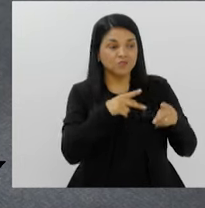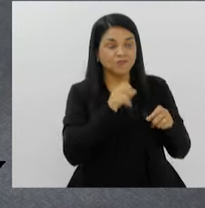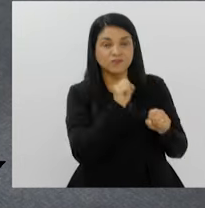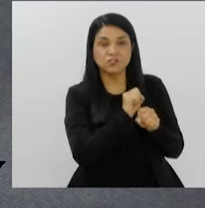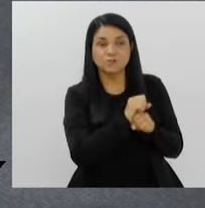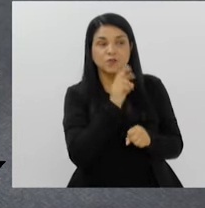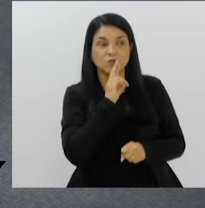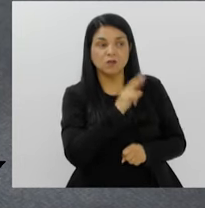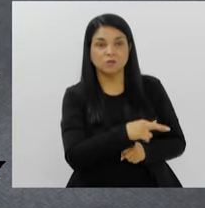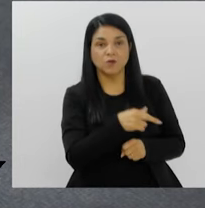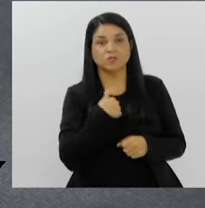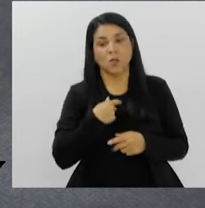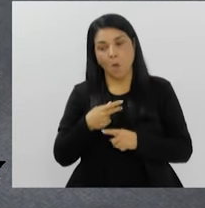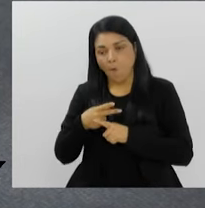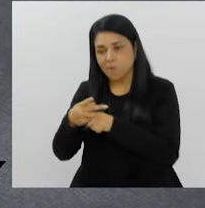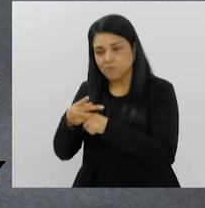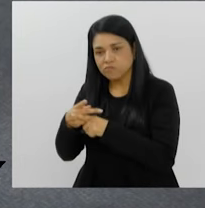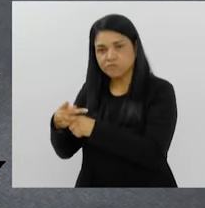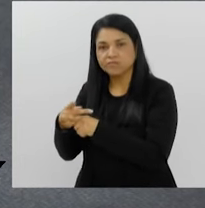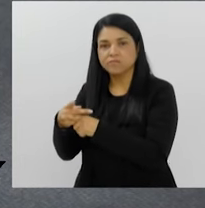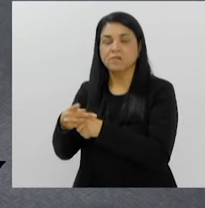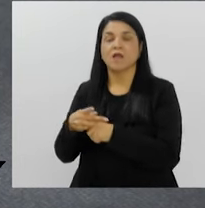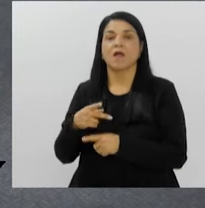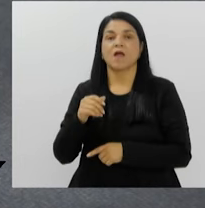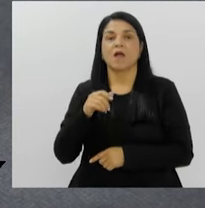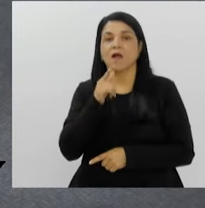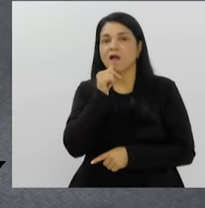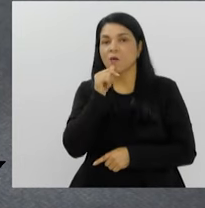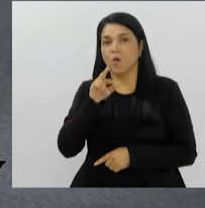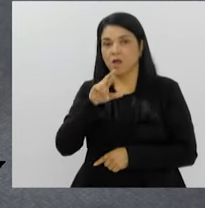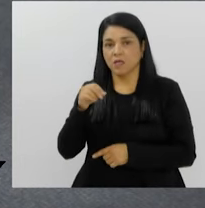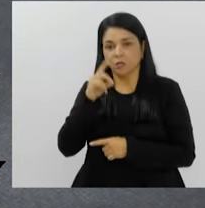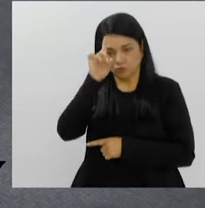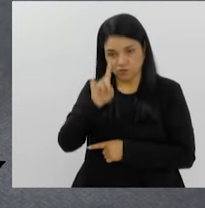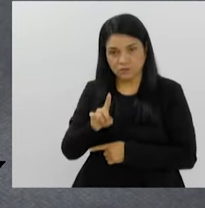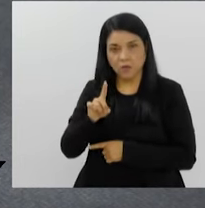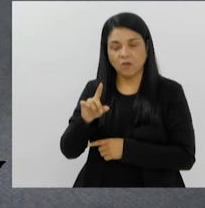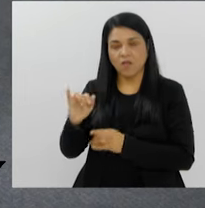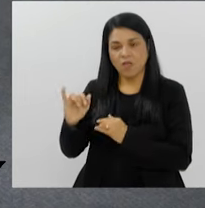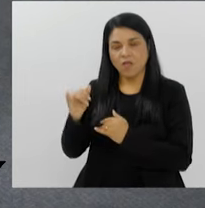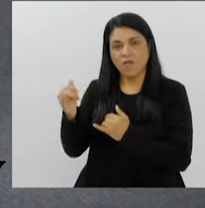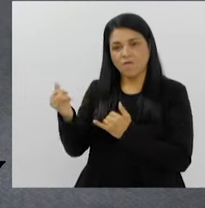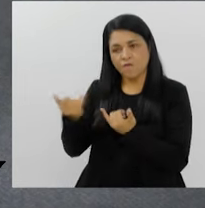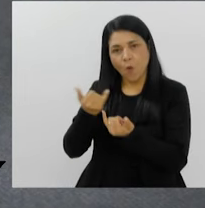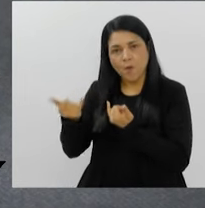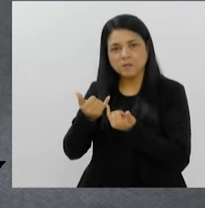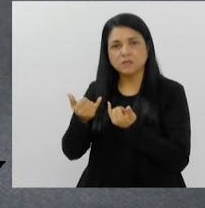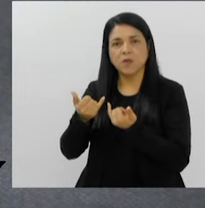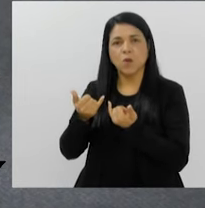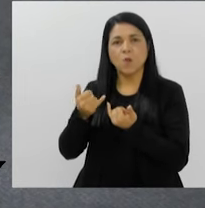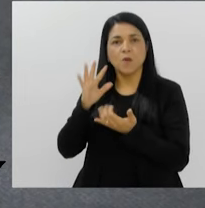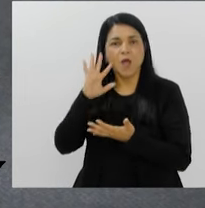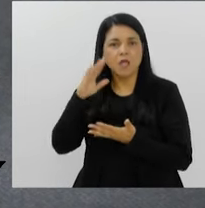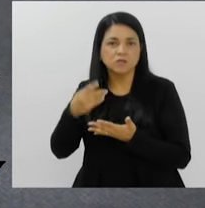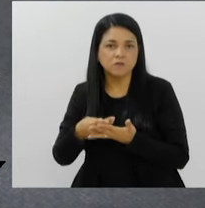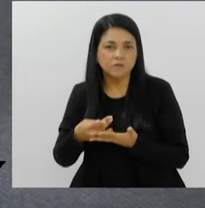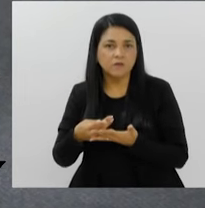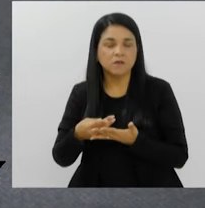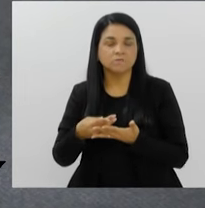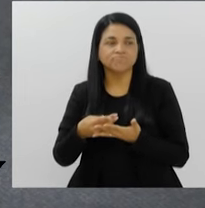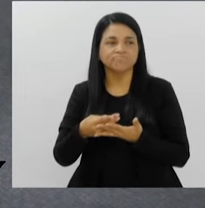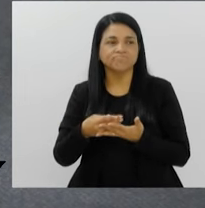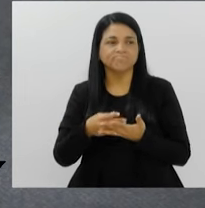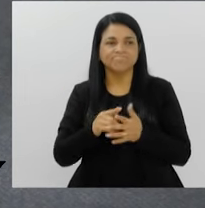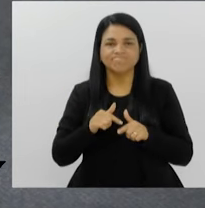Eu tenho ido, procurado a direção da Águas do Rio e passa informações que vai solucionar, que vai resolver, e algo que